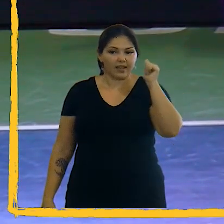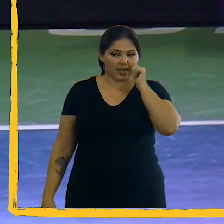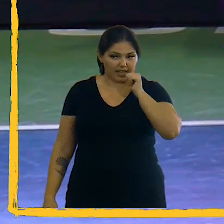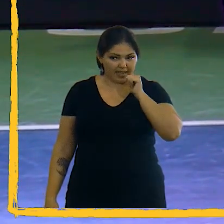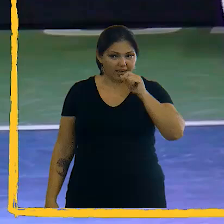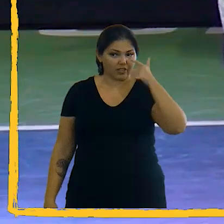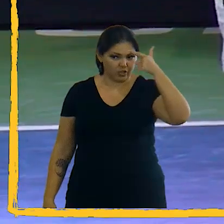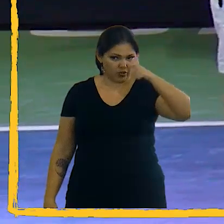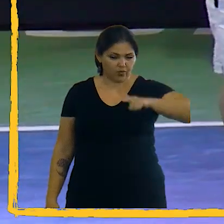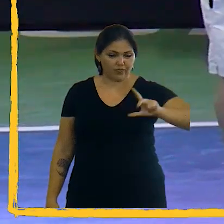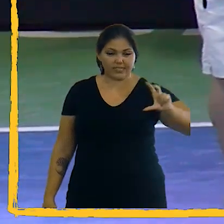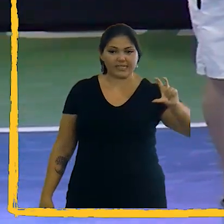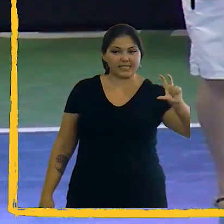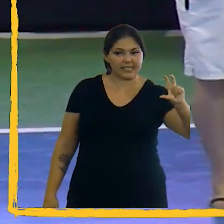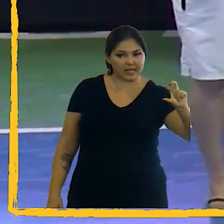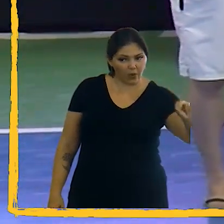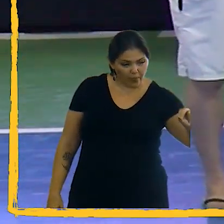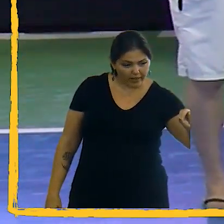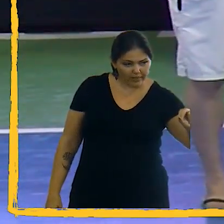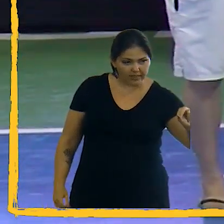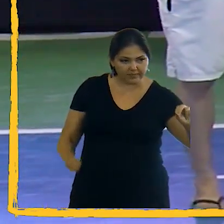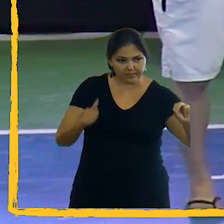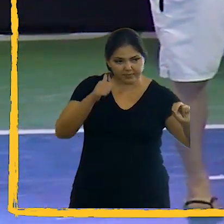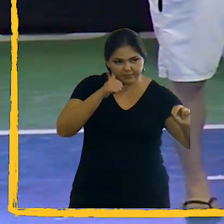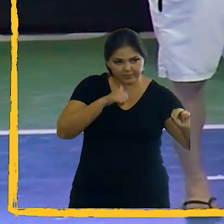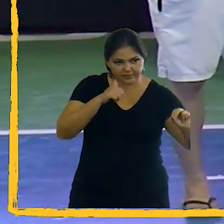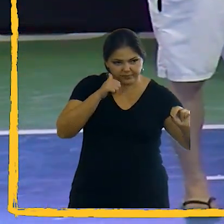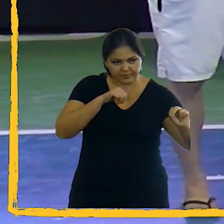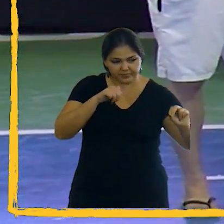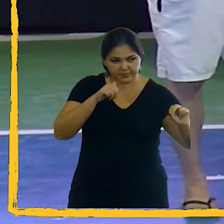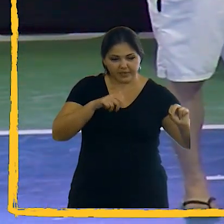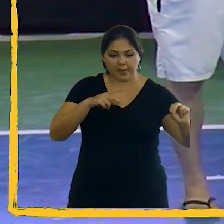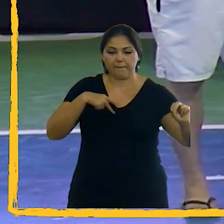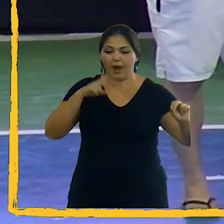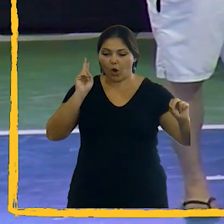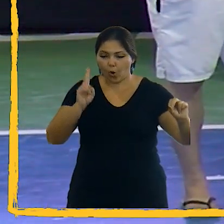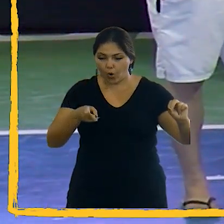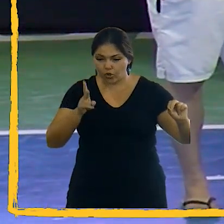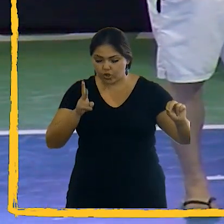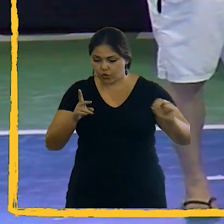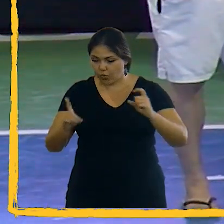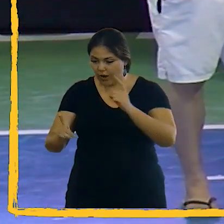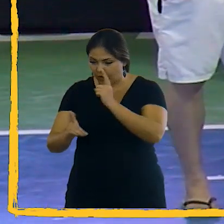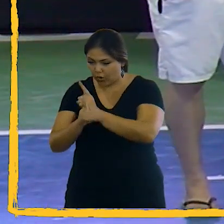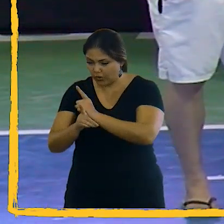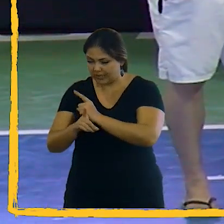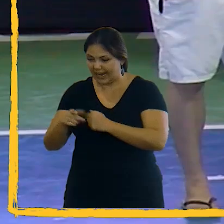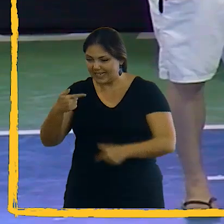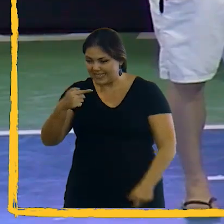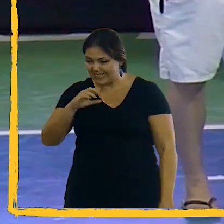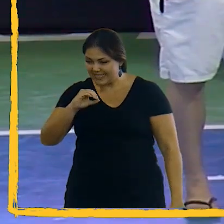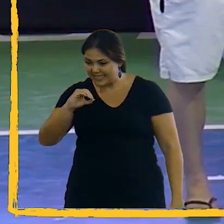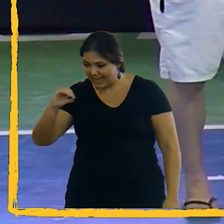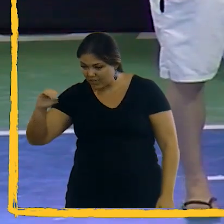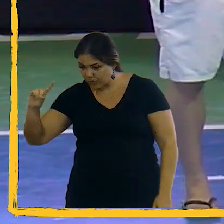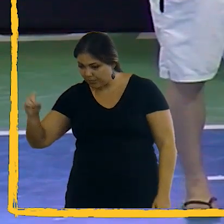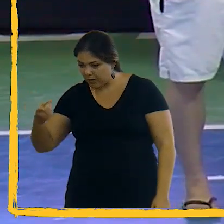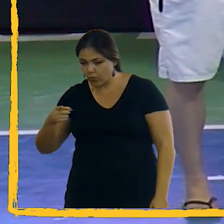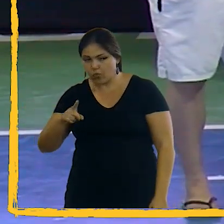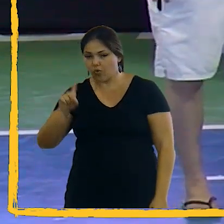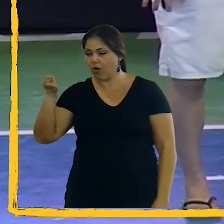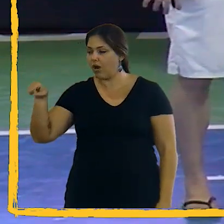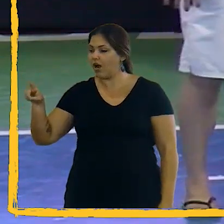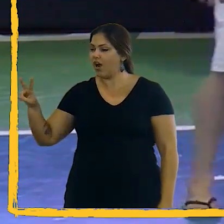era 70 e foi para 50 para continuar dando 7.000 o Vitor tem que pesar quanto